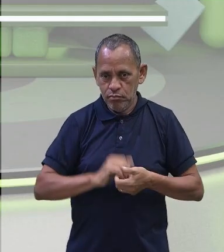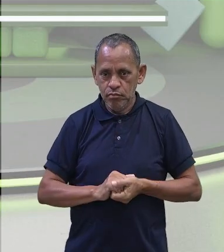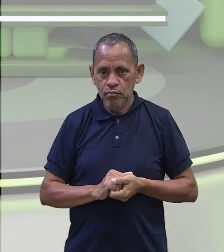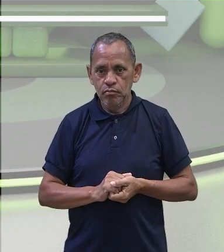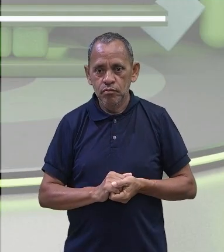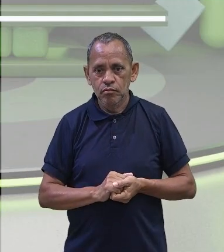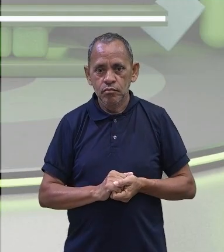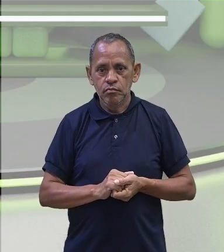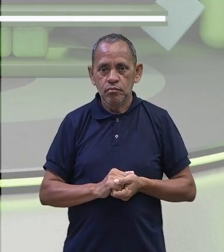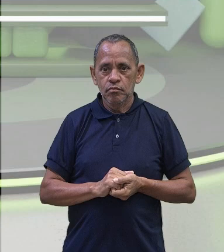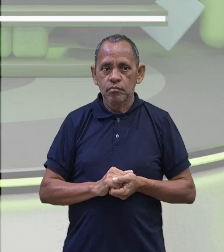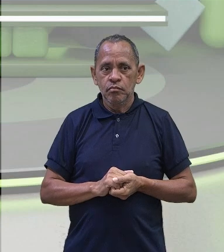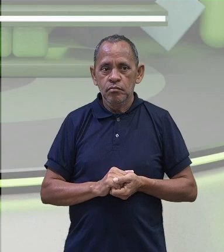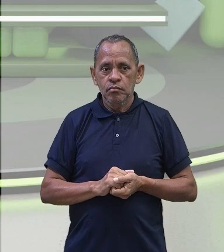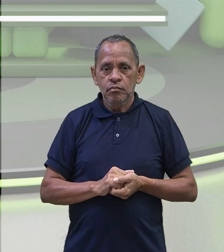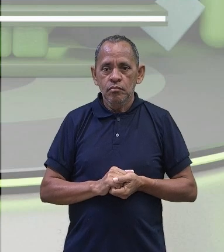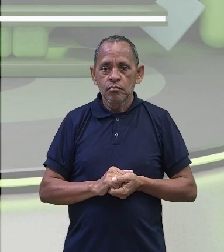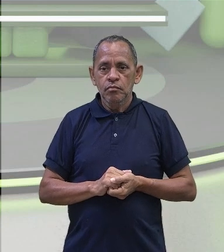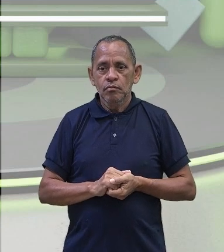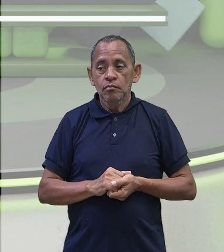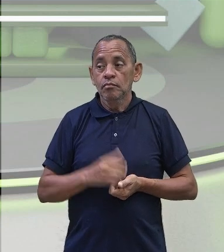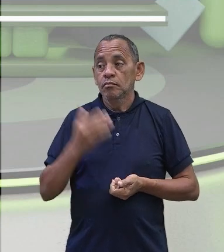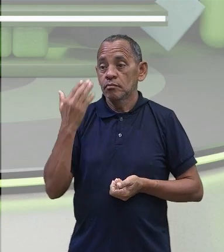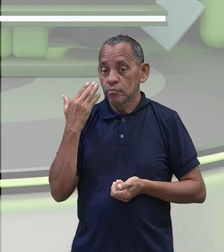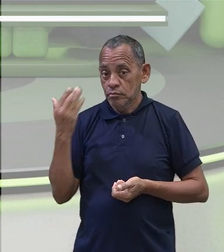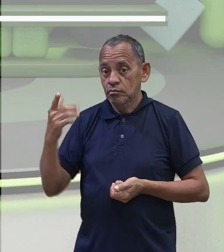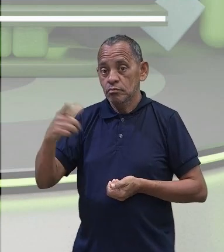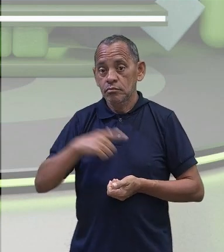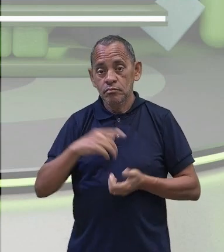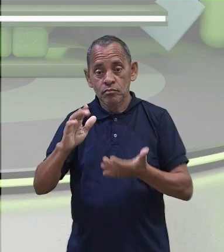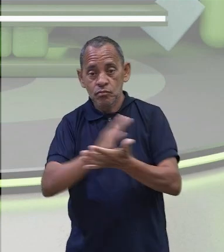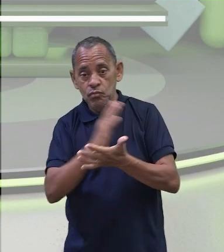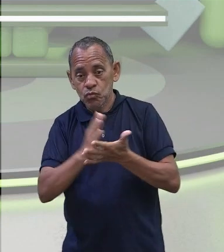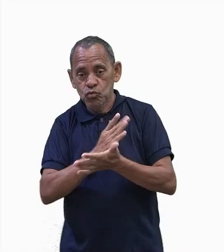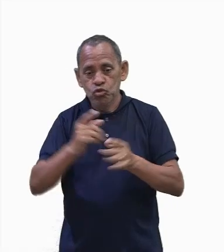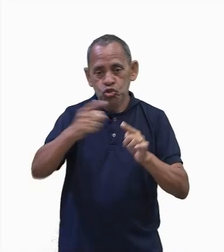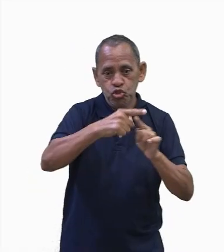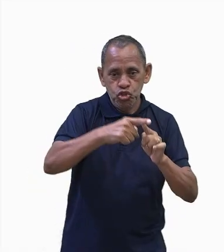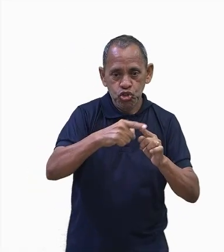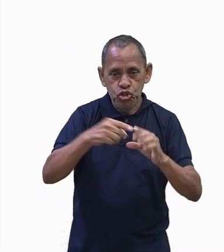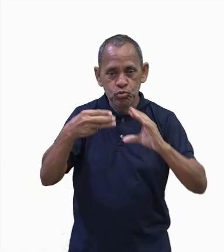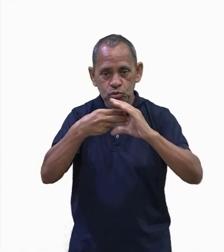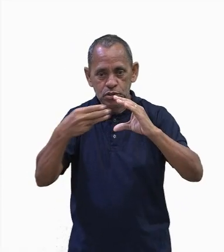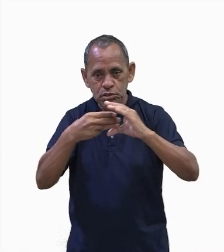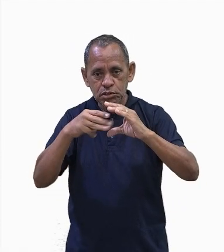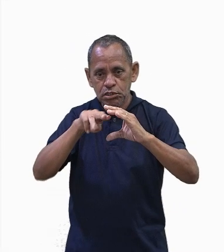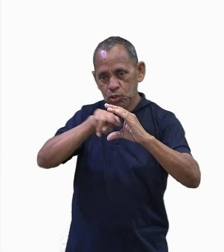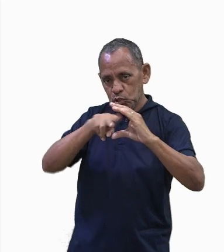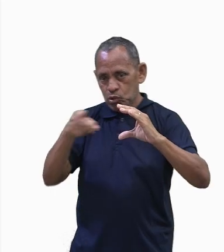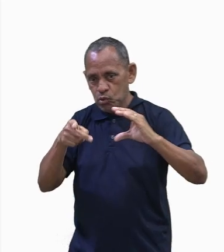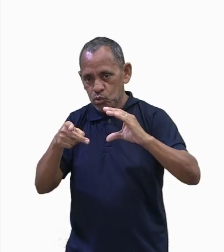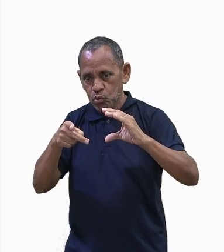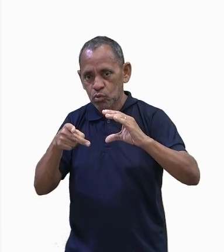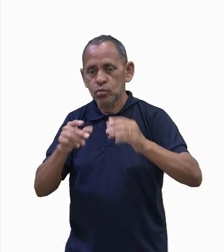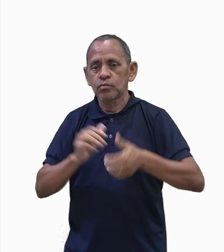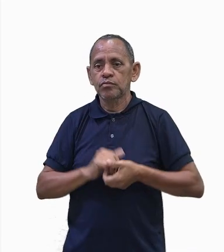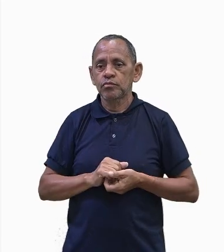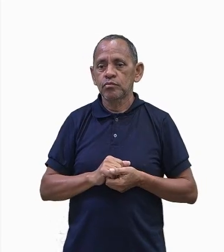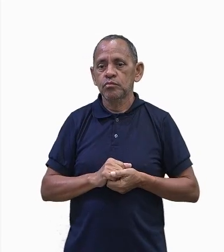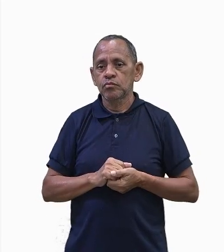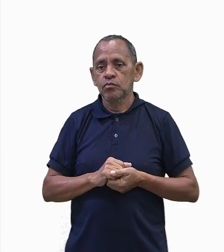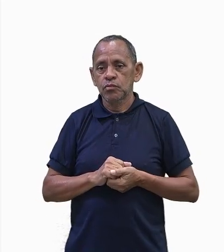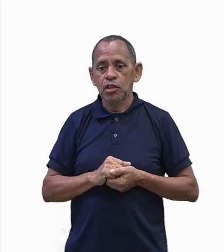Vamos lá, então. E aqui vamos ver algumas, então, tipos de células-tronco. Vejam só, a gente tem